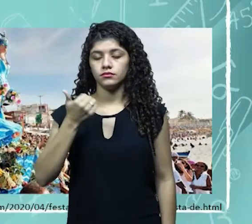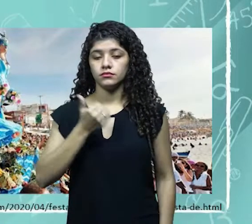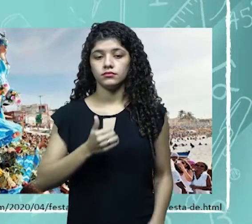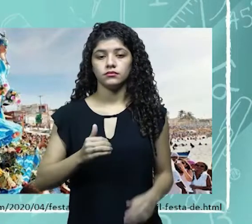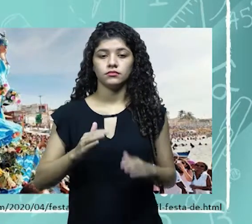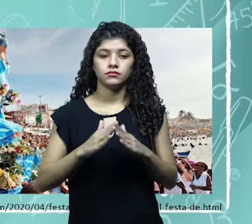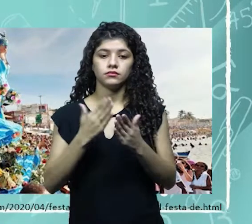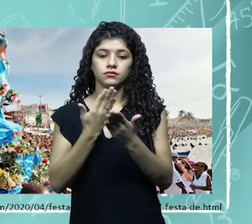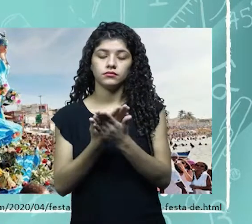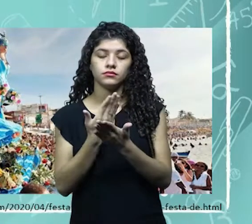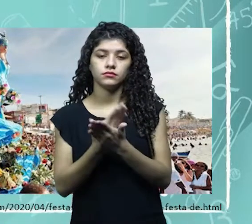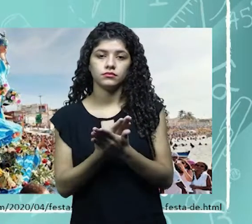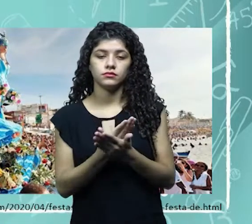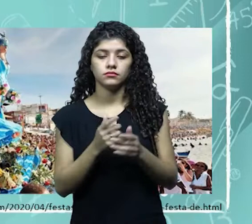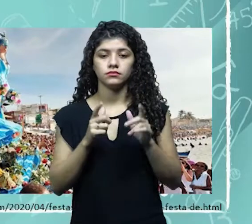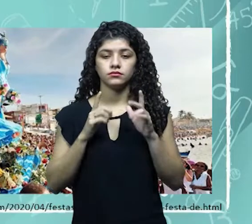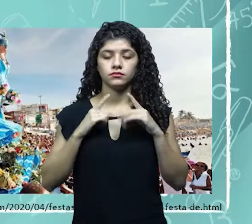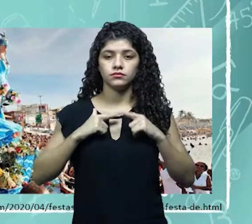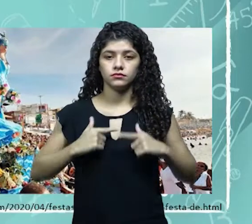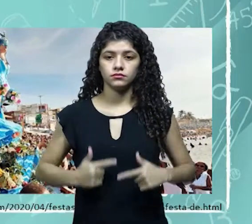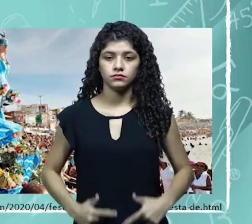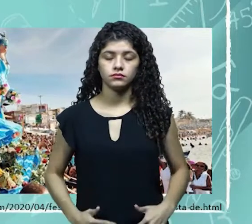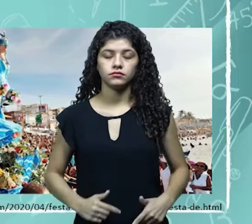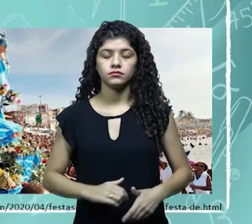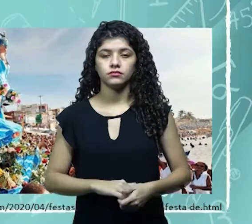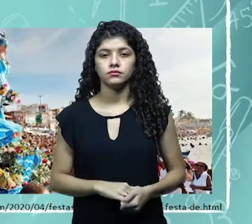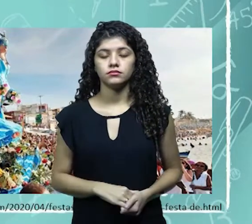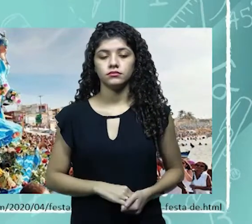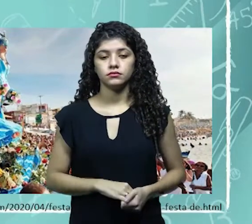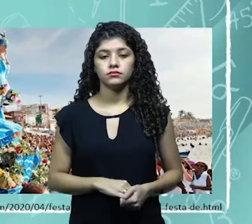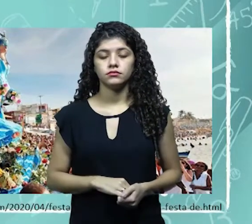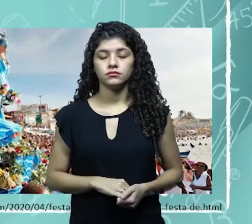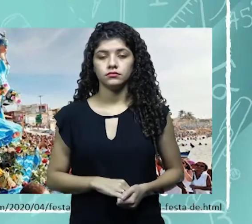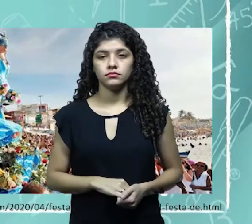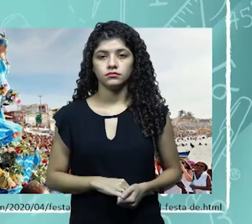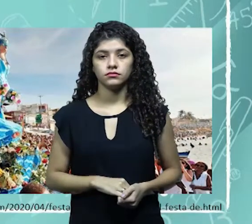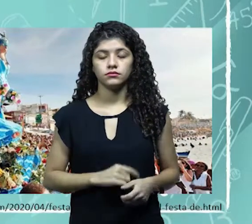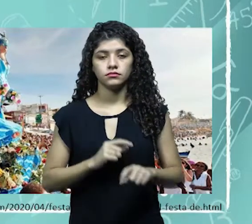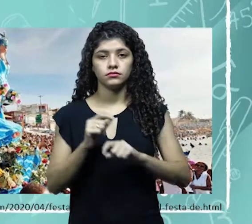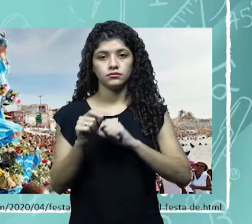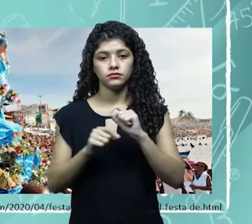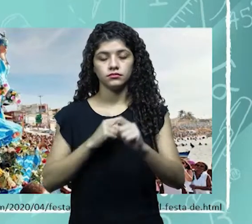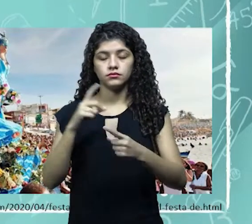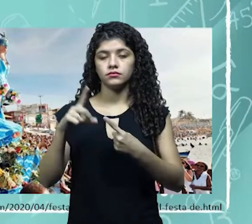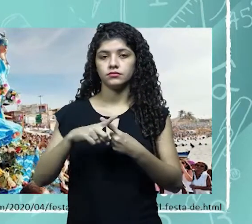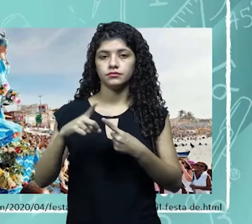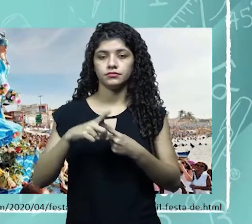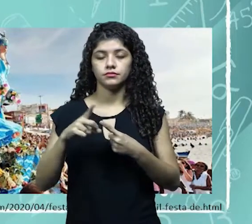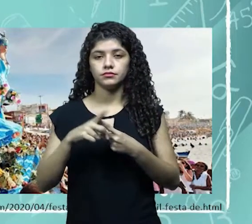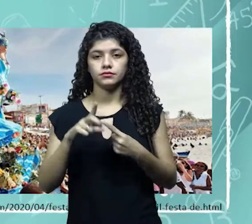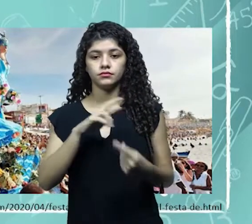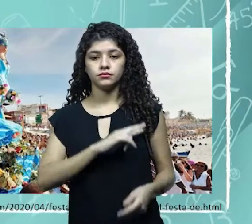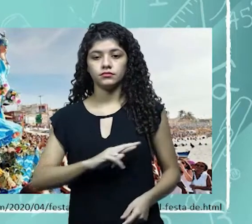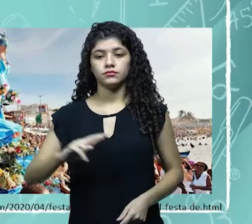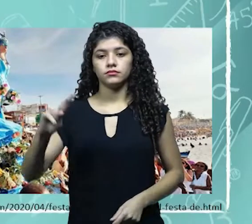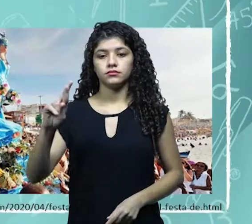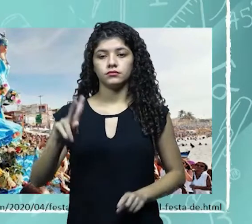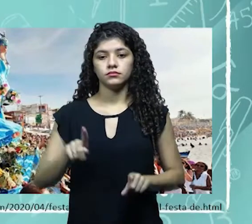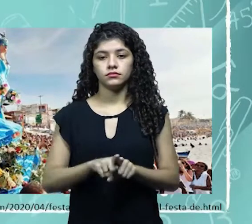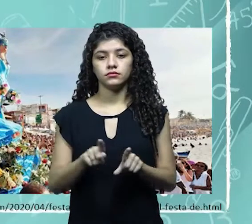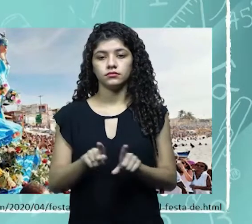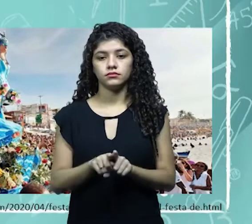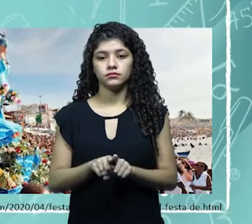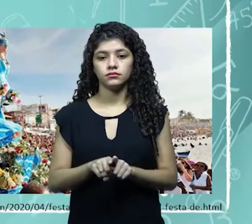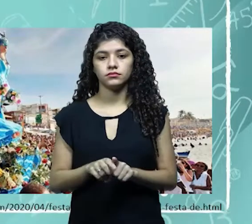Sacramento da igreja né Um ritual uma Purificação então o batizado ele faz parte da tipologia